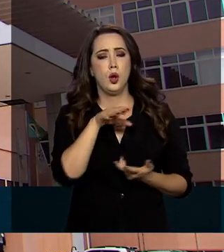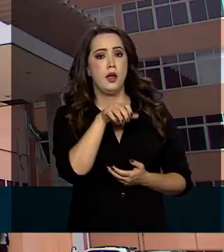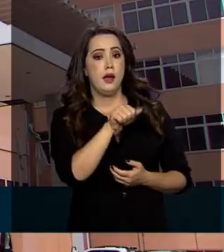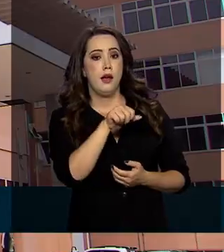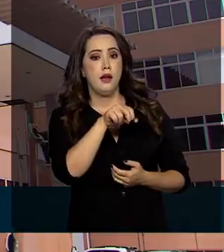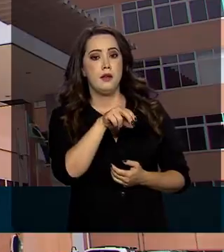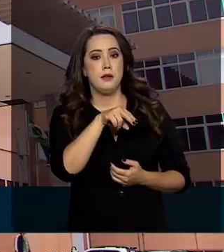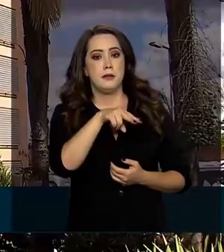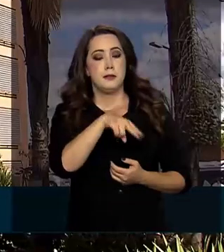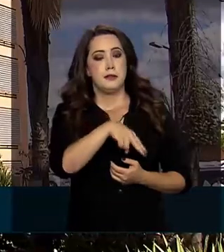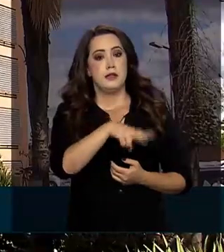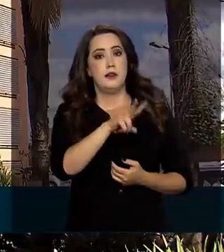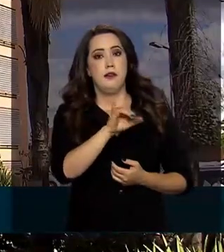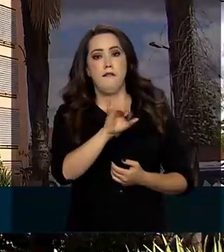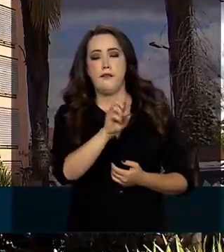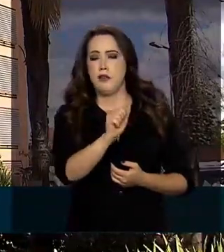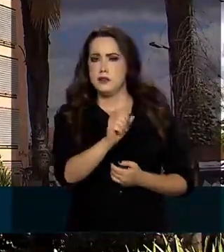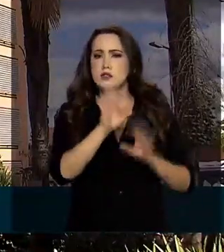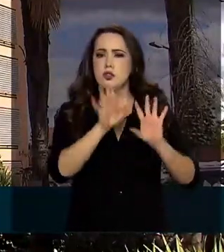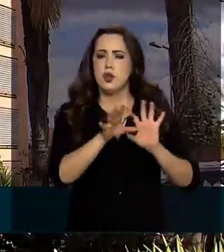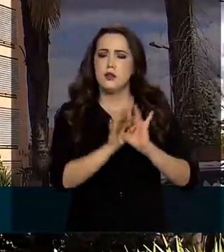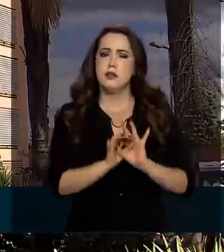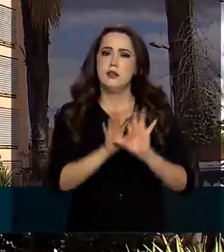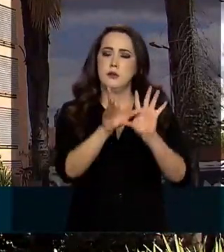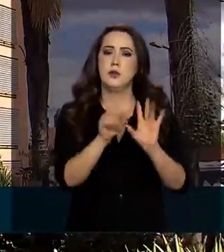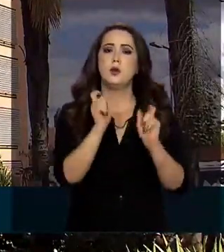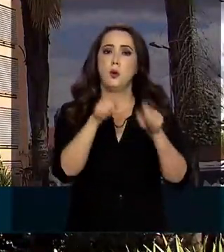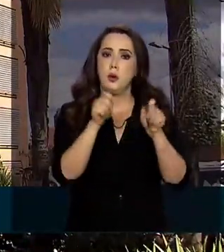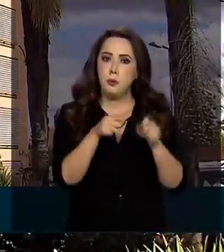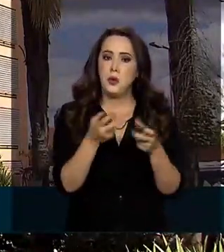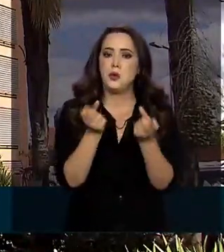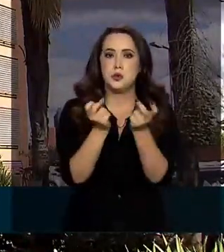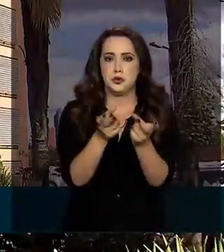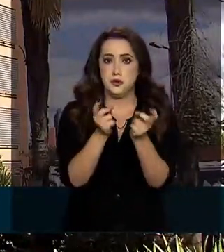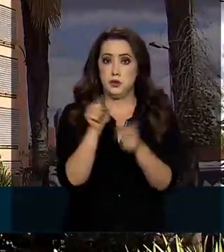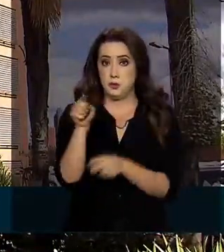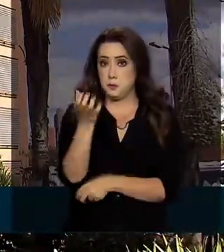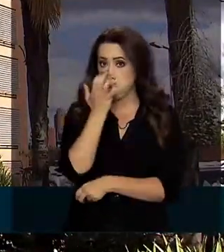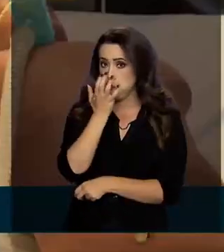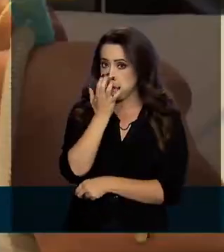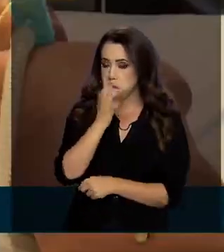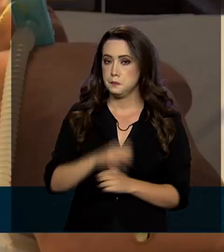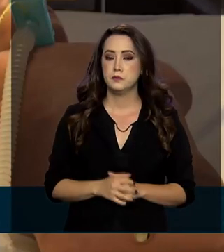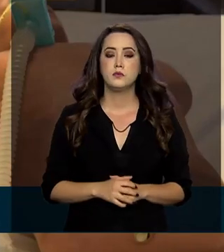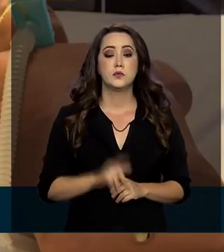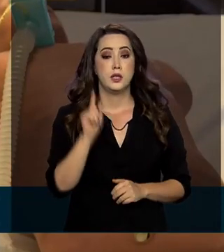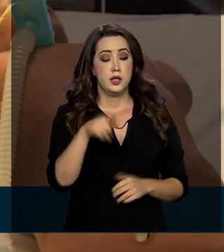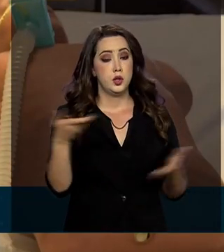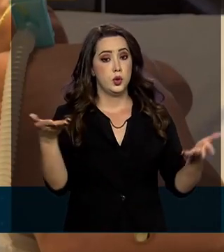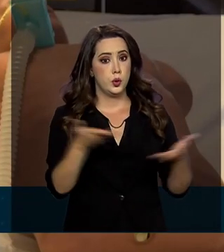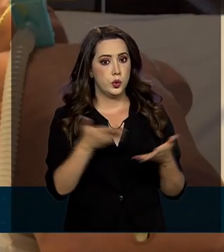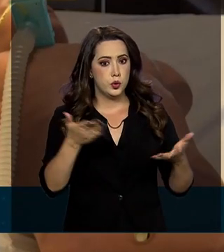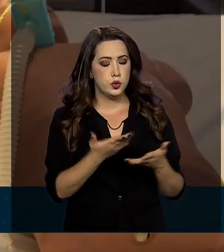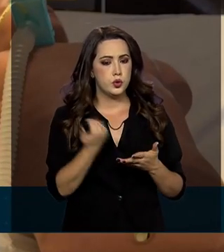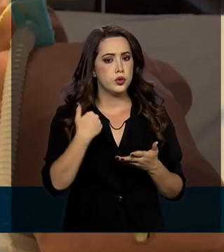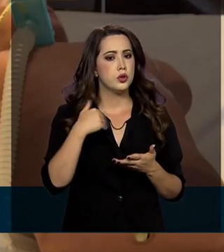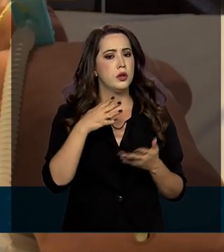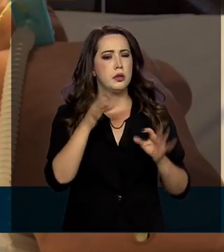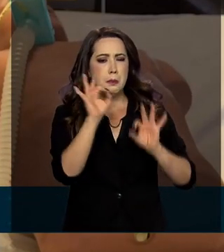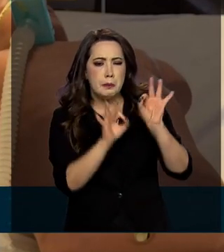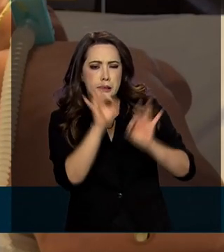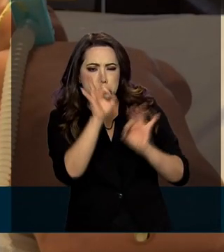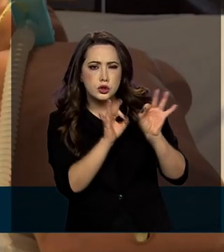Sanitária, Anvisa, já deu um aval para a comercialização do equipamento, que atualmente passa por